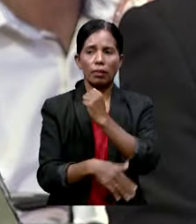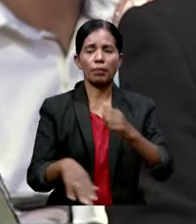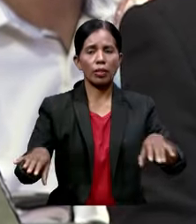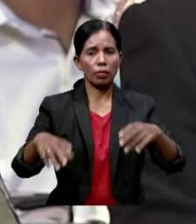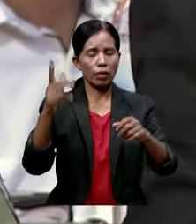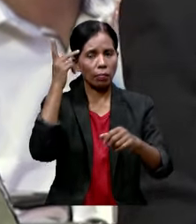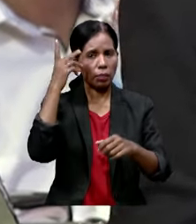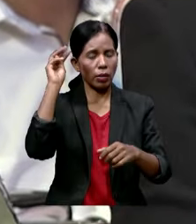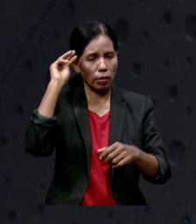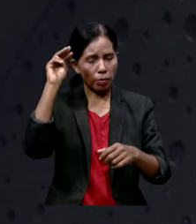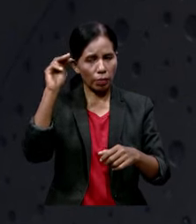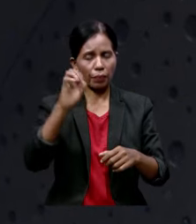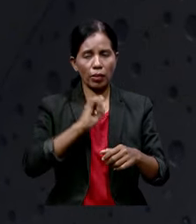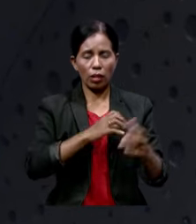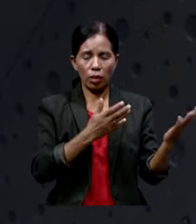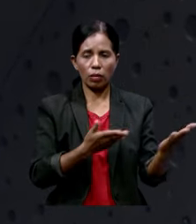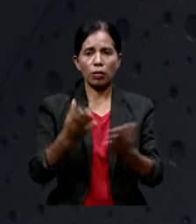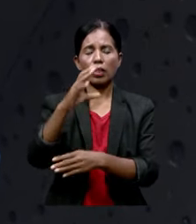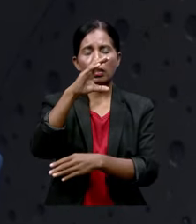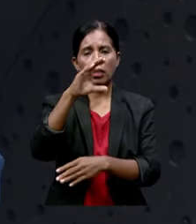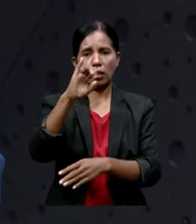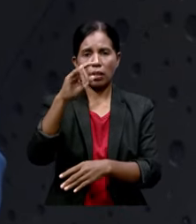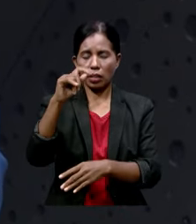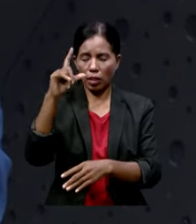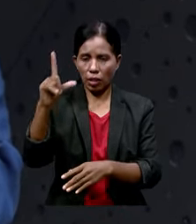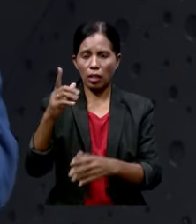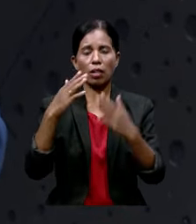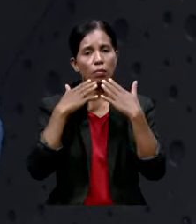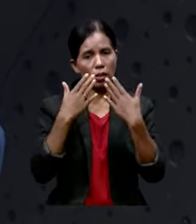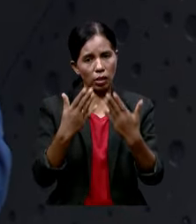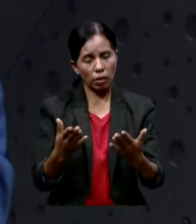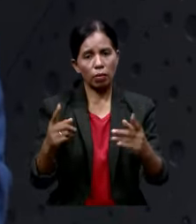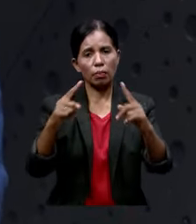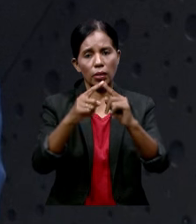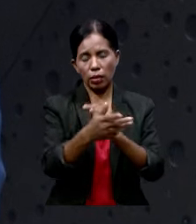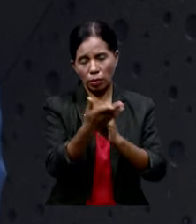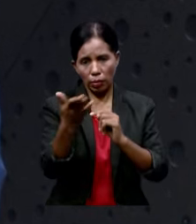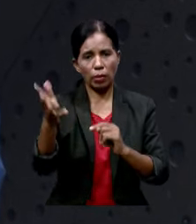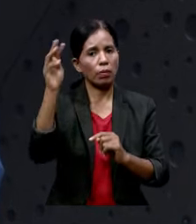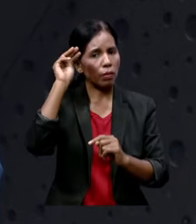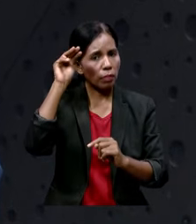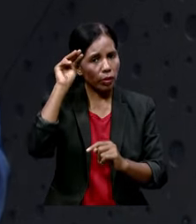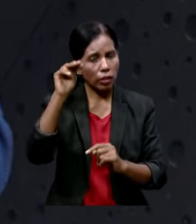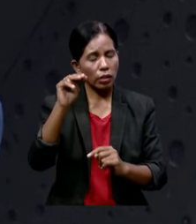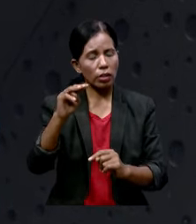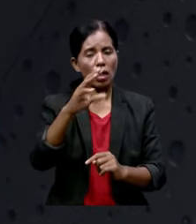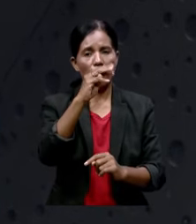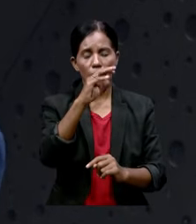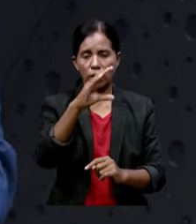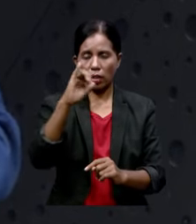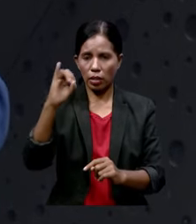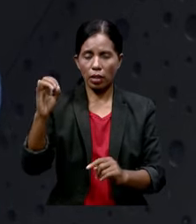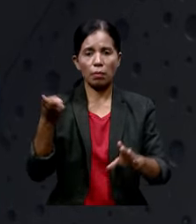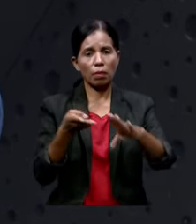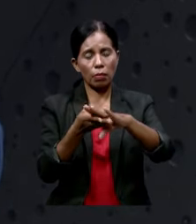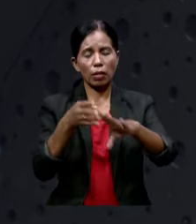primeiro ministro alore camara comercio industria timor leste agradece ita bot ba seu ministro comercio industria ba banco